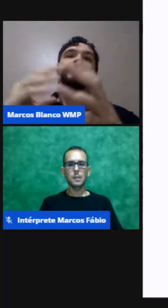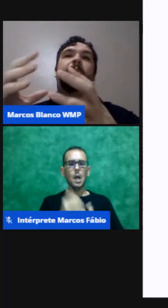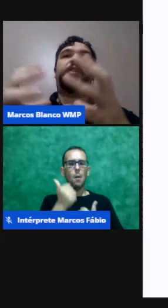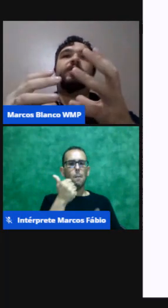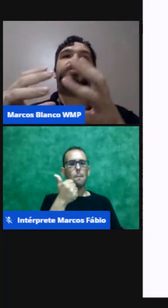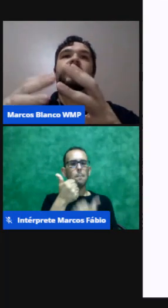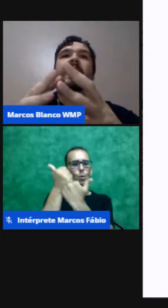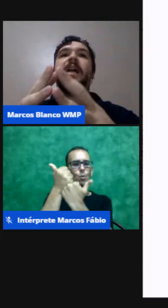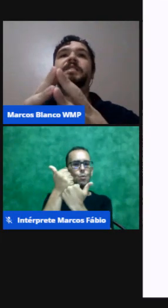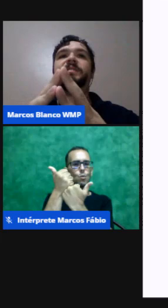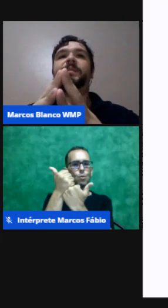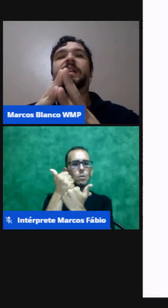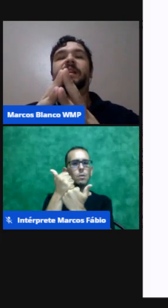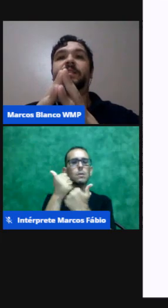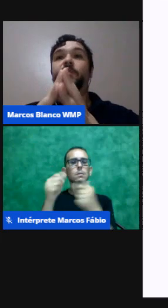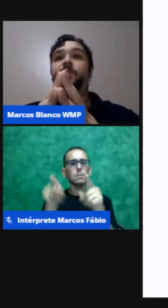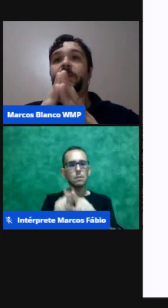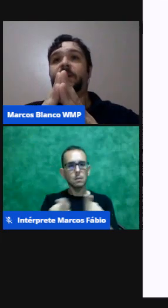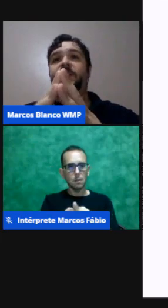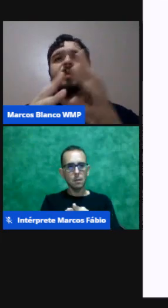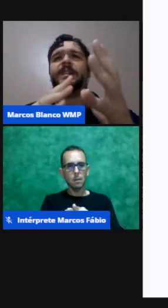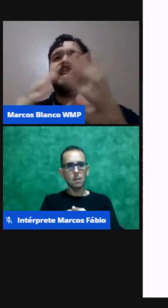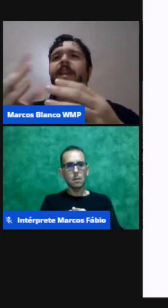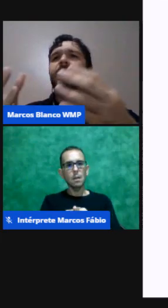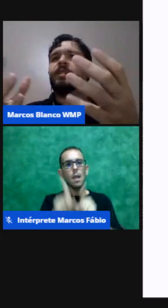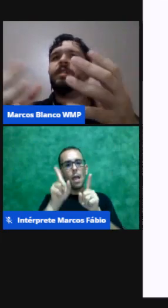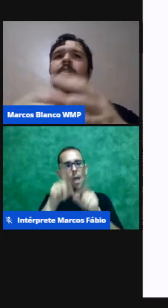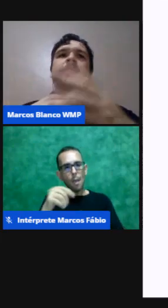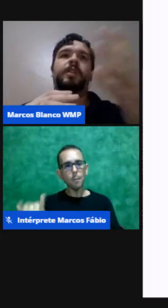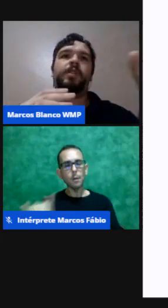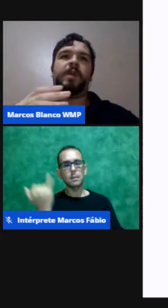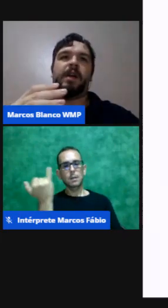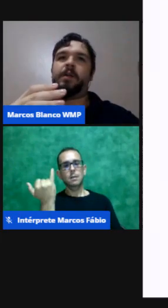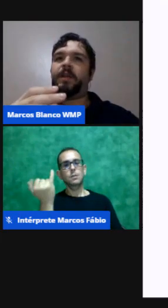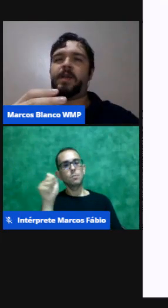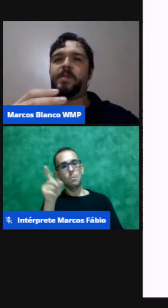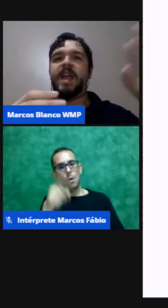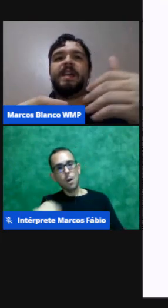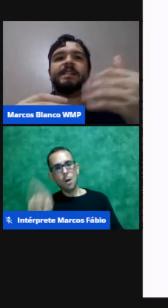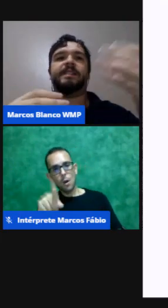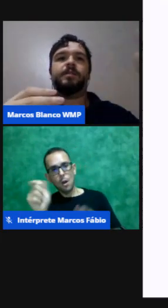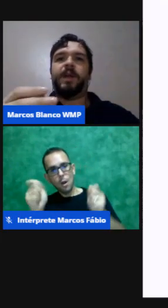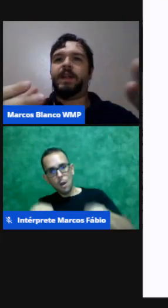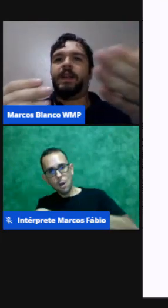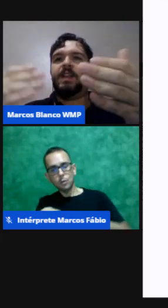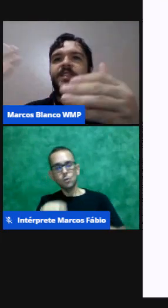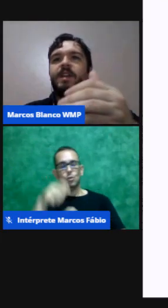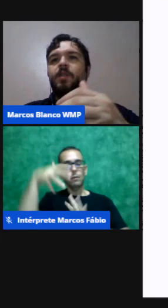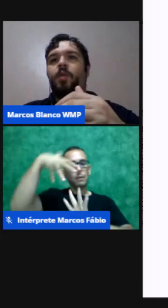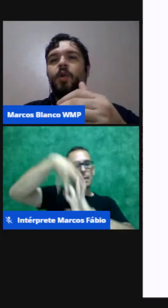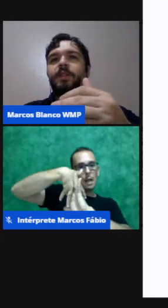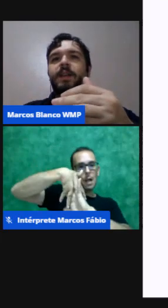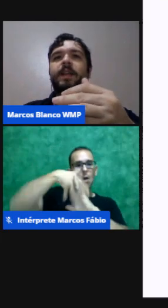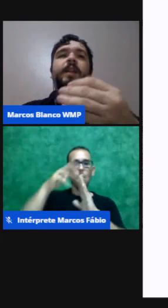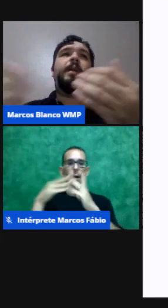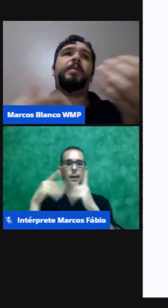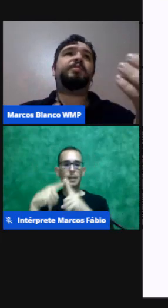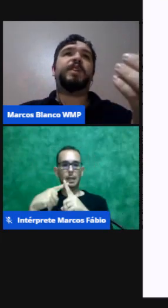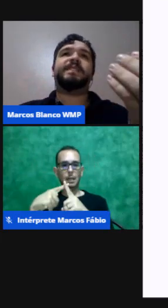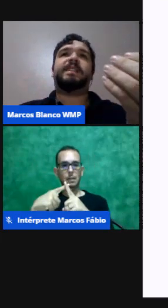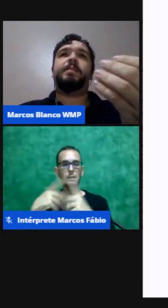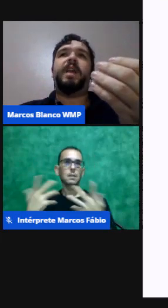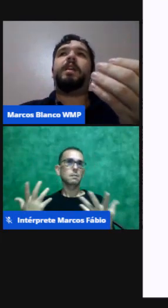Apoiadores, que nem eu falei, apoiadores locais, são muito importantes, pode ser eles, a UFMS, uma igreja, o